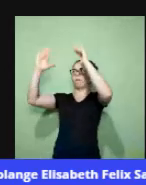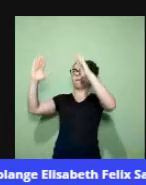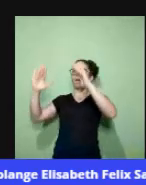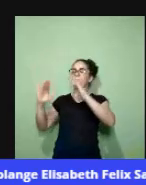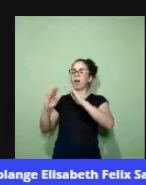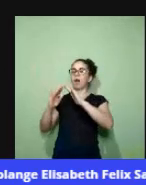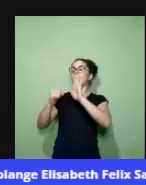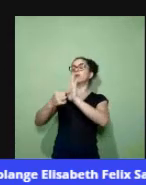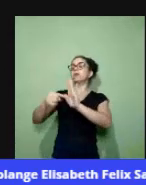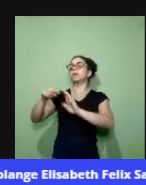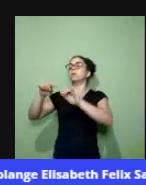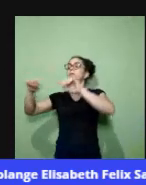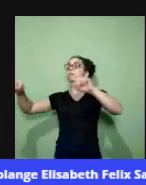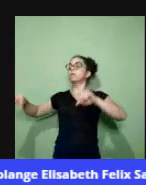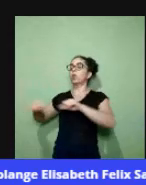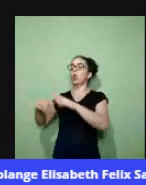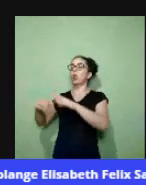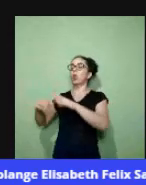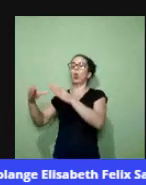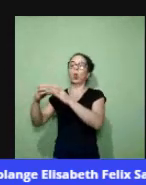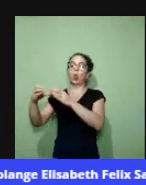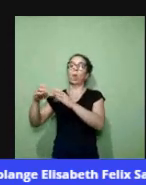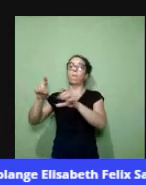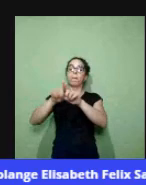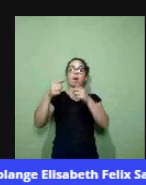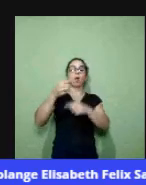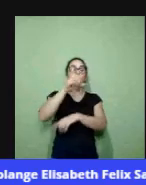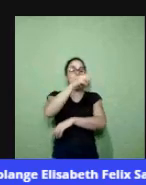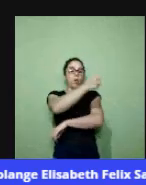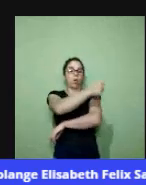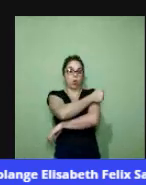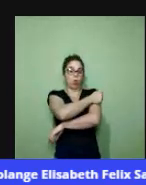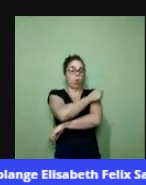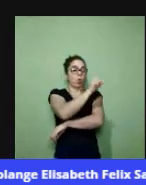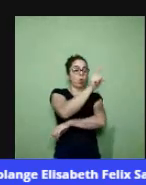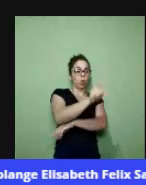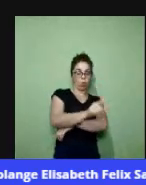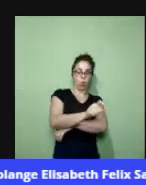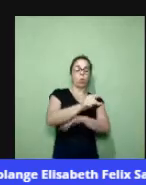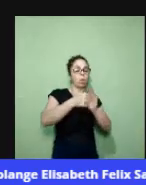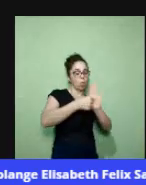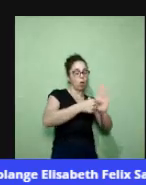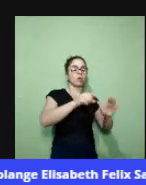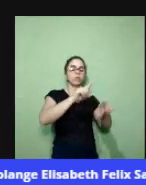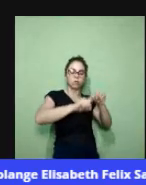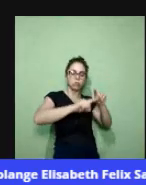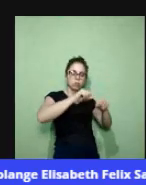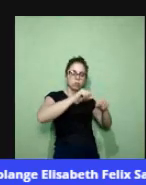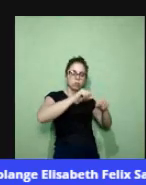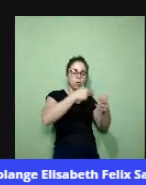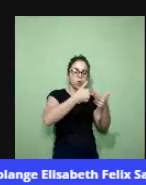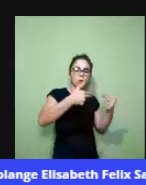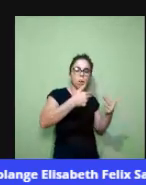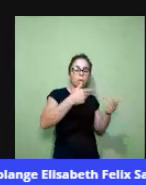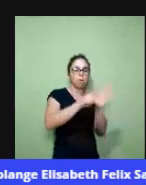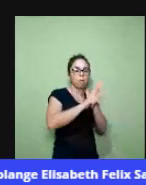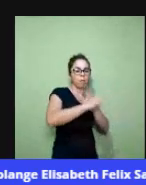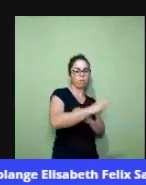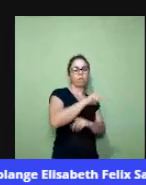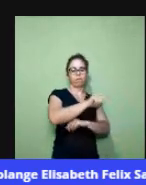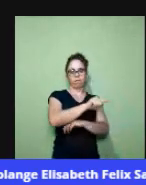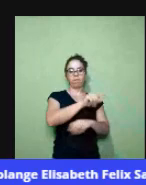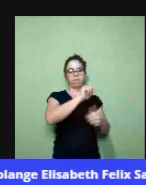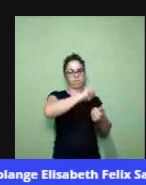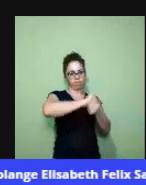slide, né, Carol? Uma imagem de um mapa seria trabalhado com a sala. Já para o nosso aluno, a gente verificou qual era a habilidade